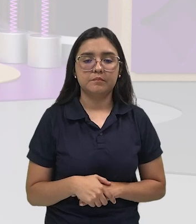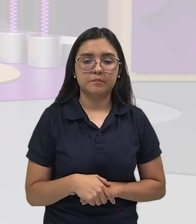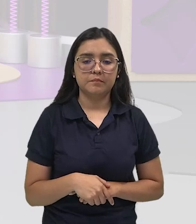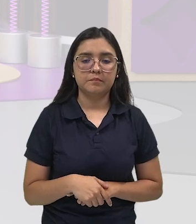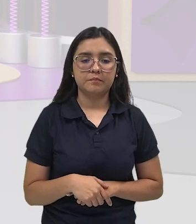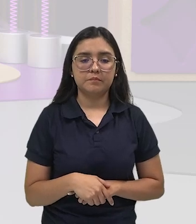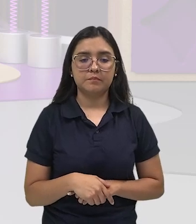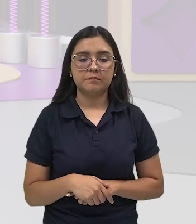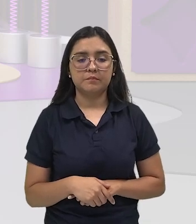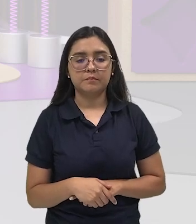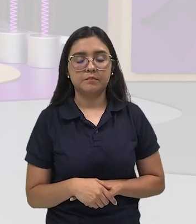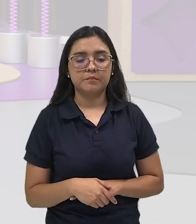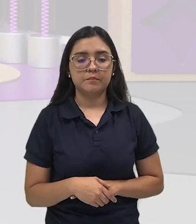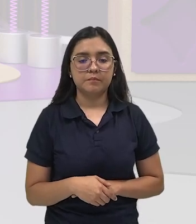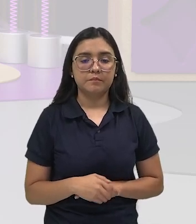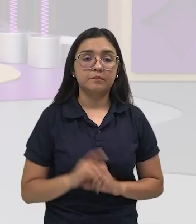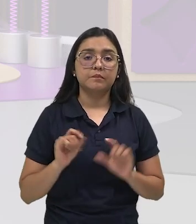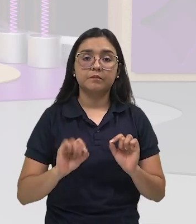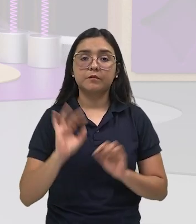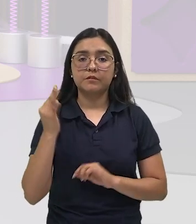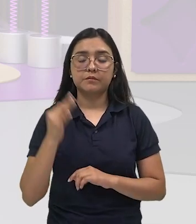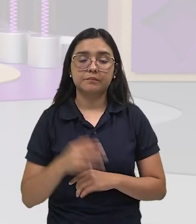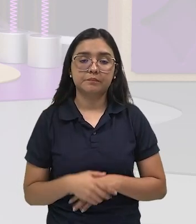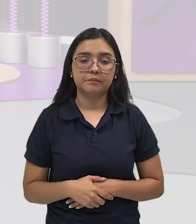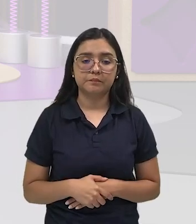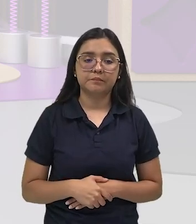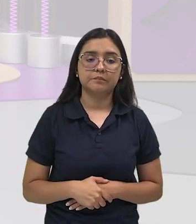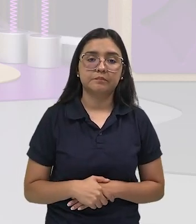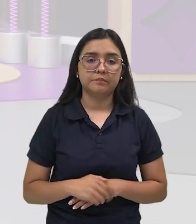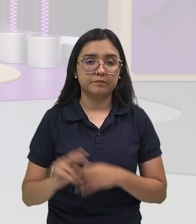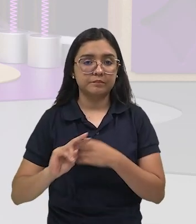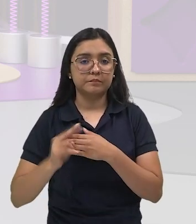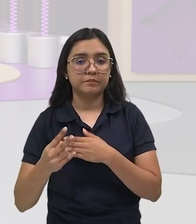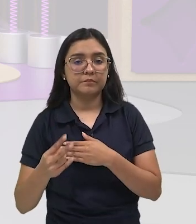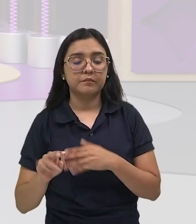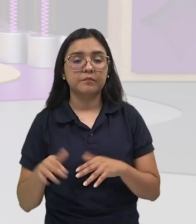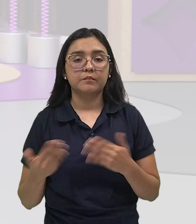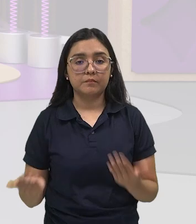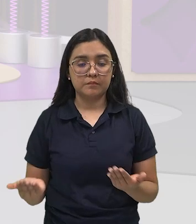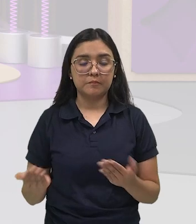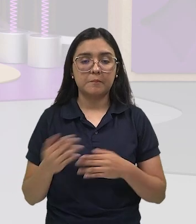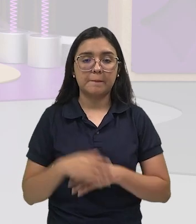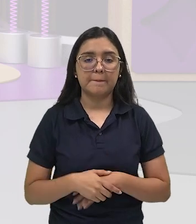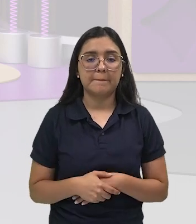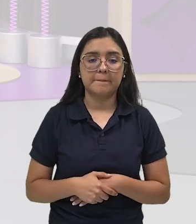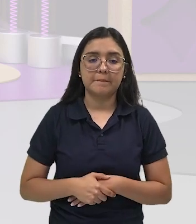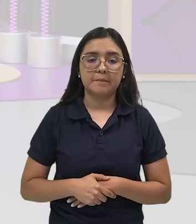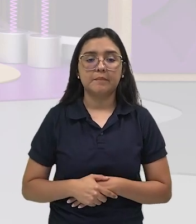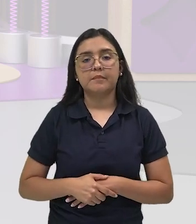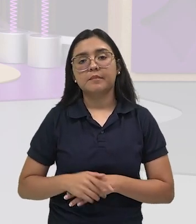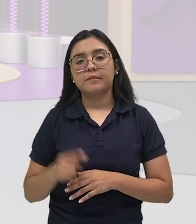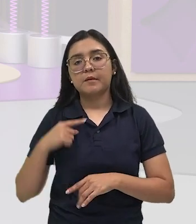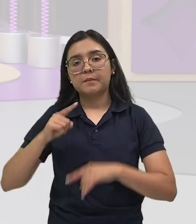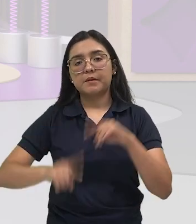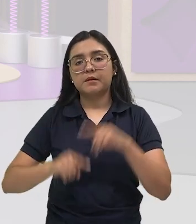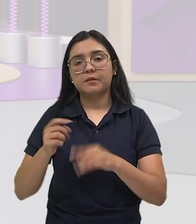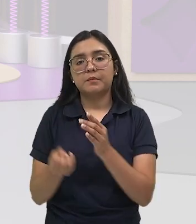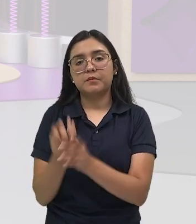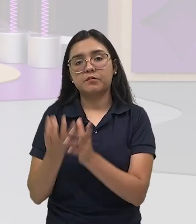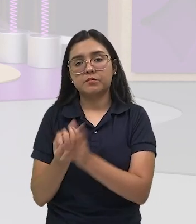funcionários. Automaticamente, o que vai acontecer por consequência? Qual é a causa? Vai diminuir a quantidade